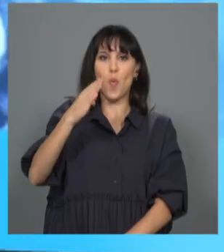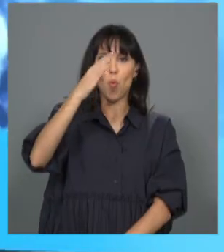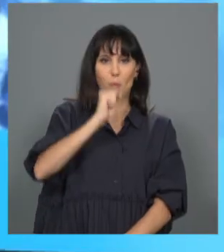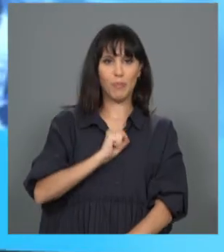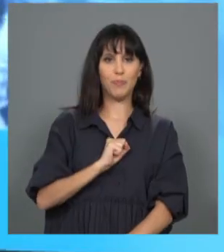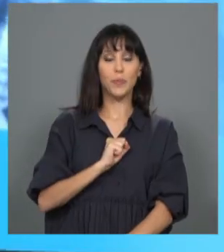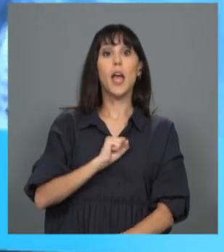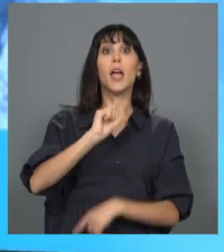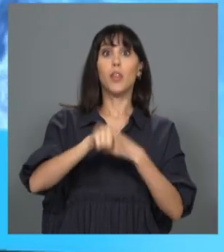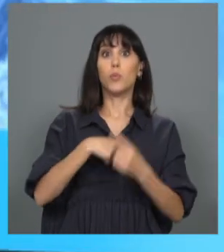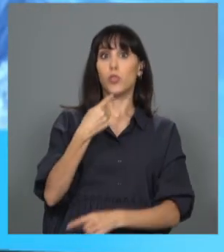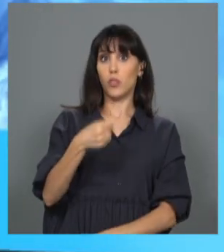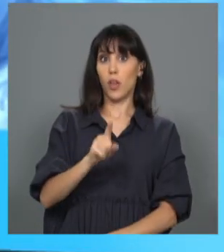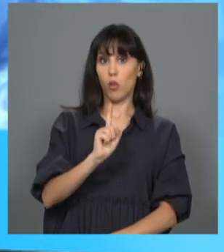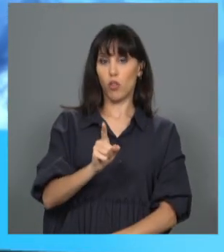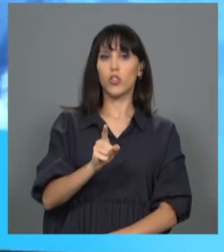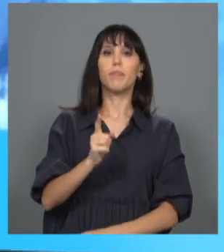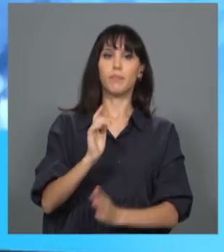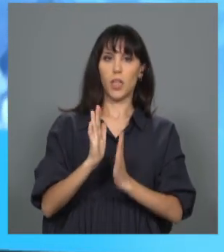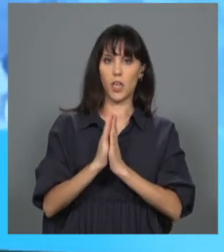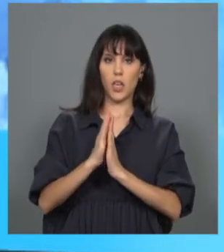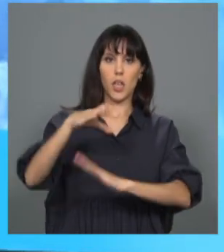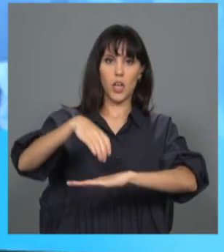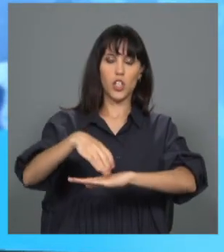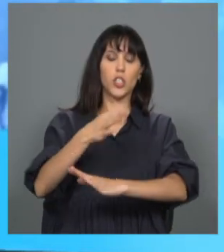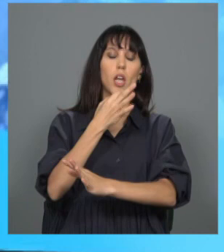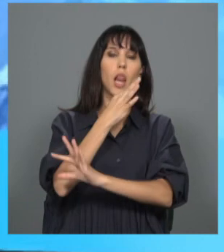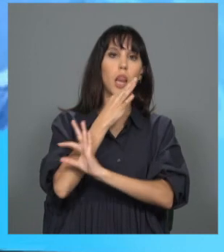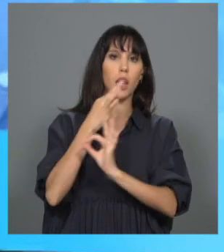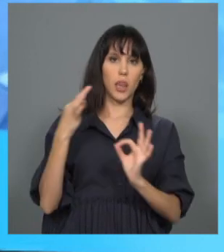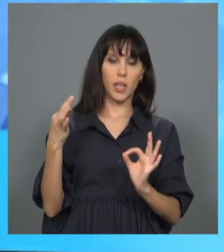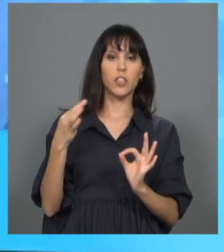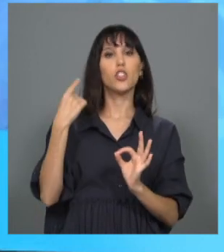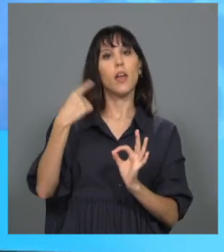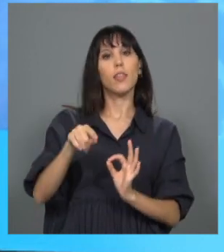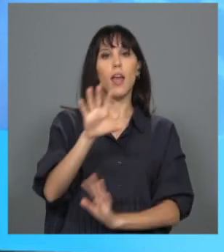Depois temos lindas igrejas do barroco,